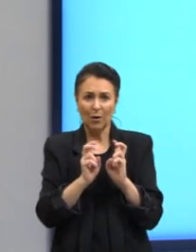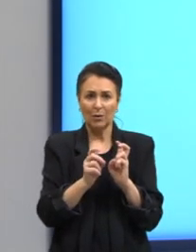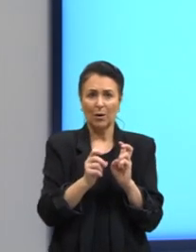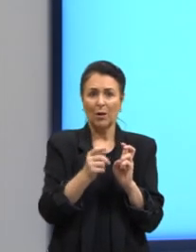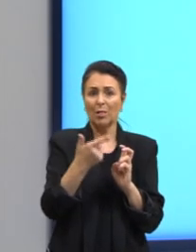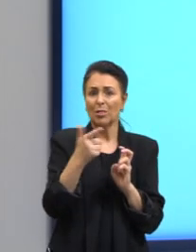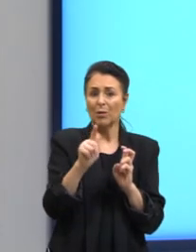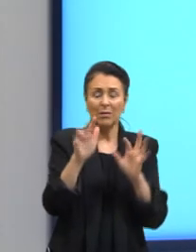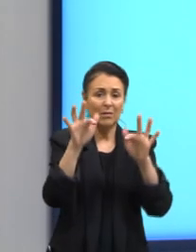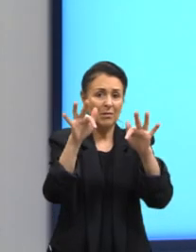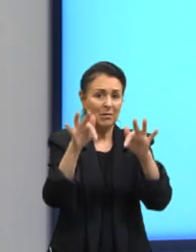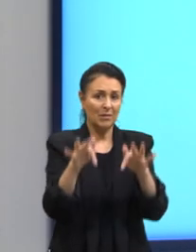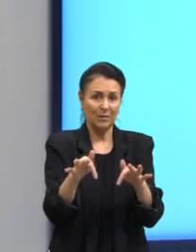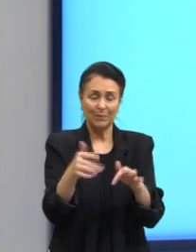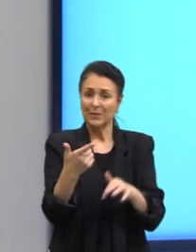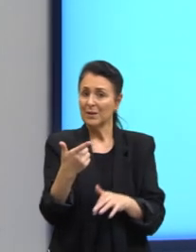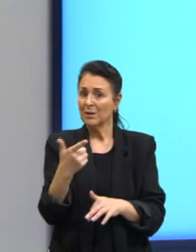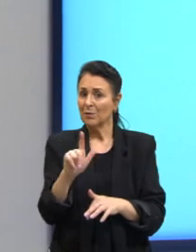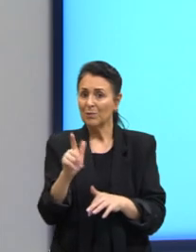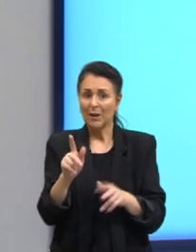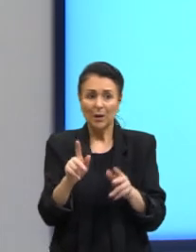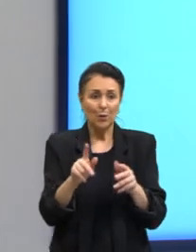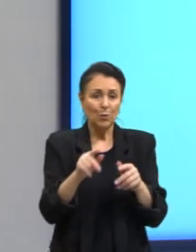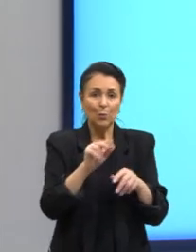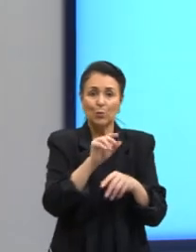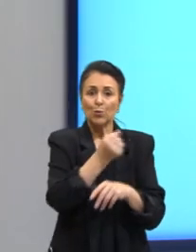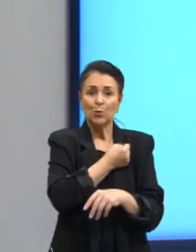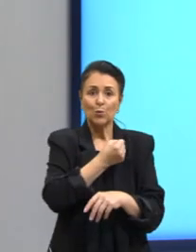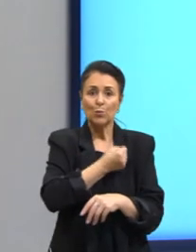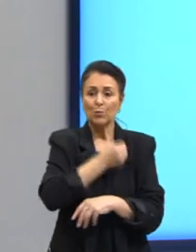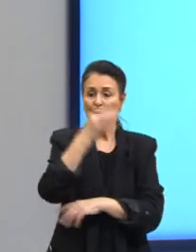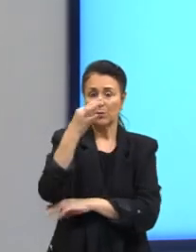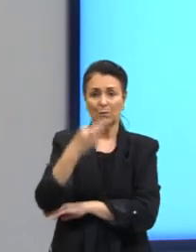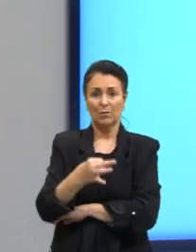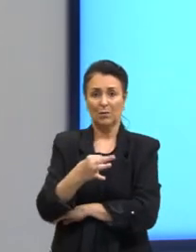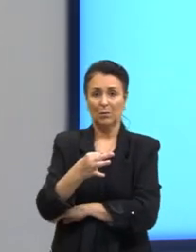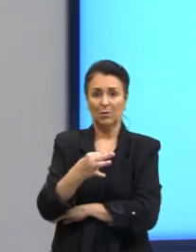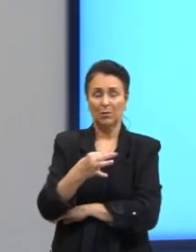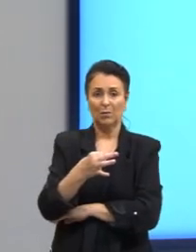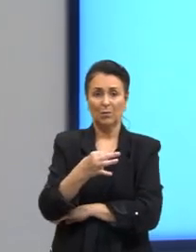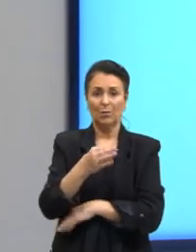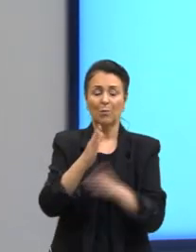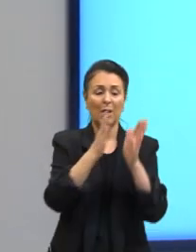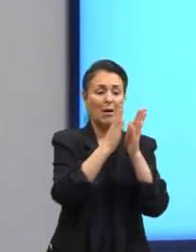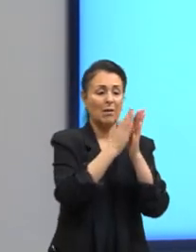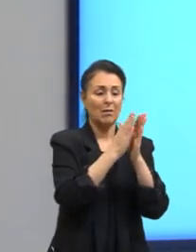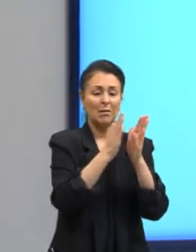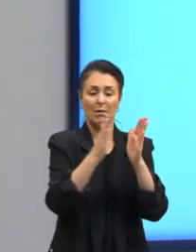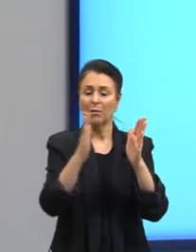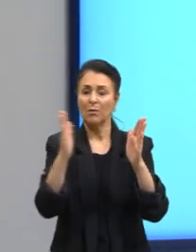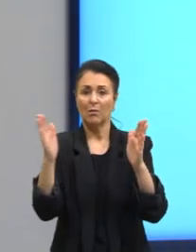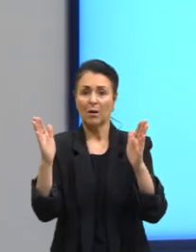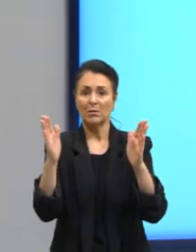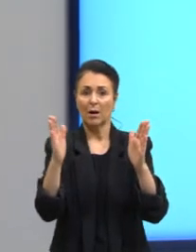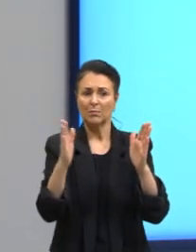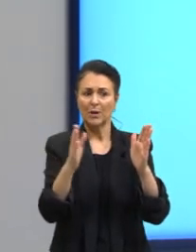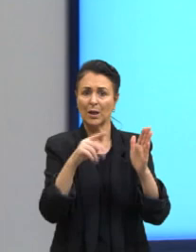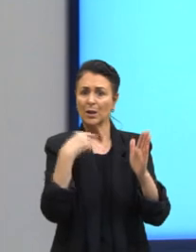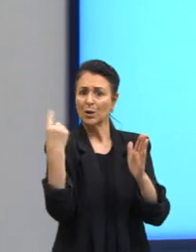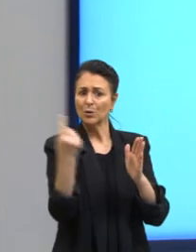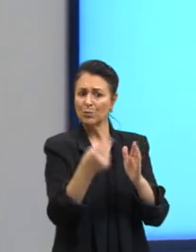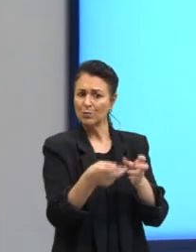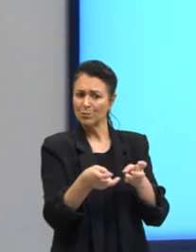é infinita e que não existe um período certo ou seja uma sequência que faça com que a gente